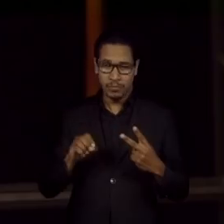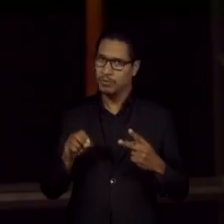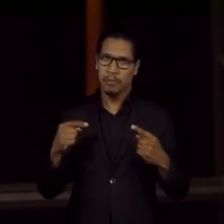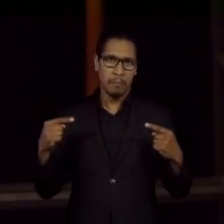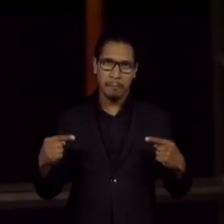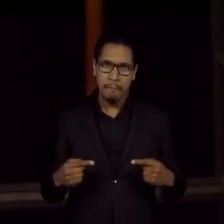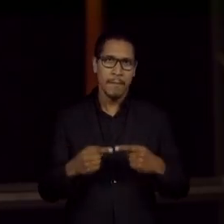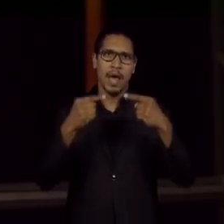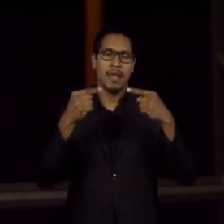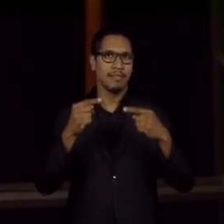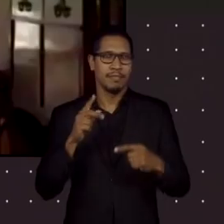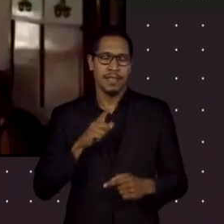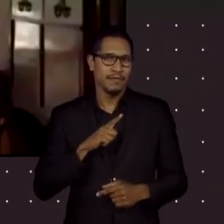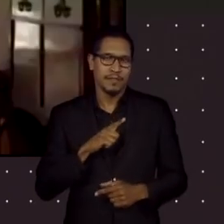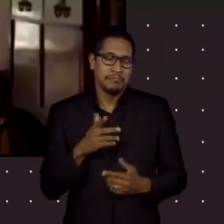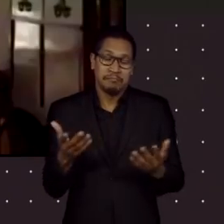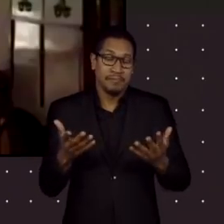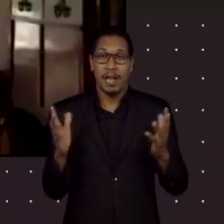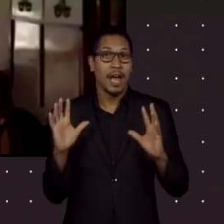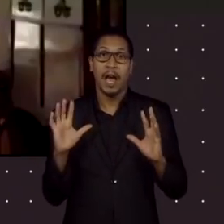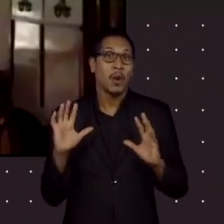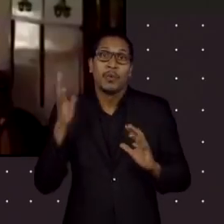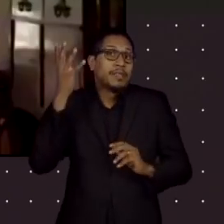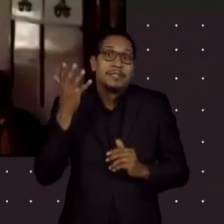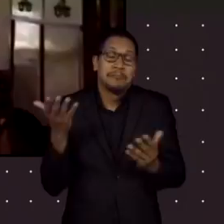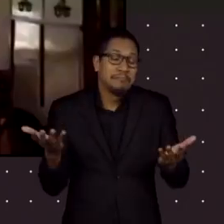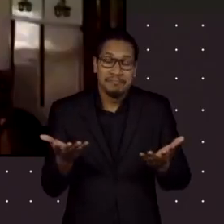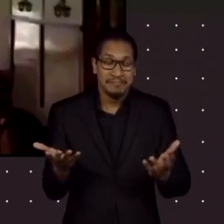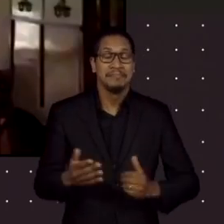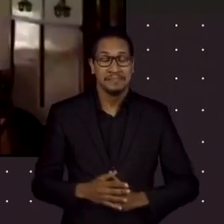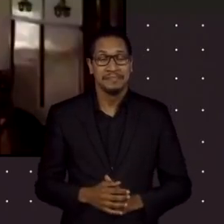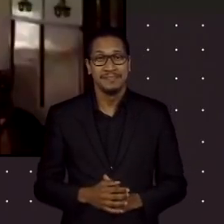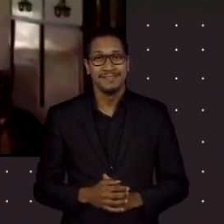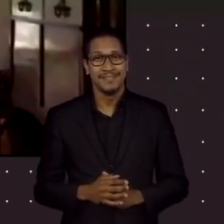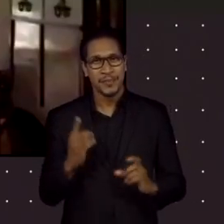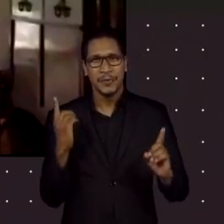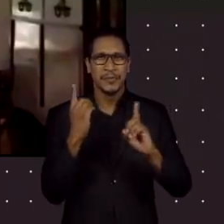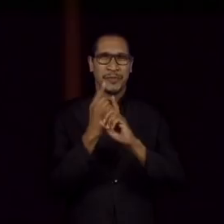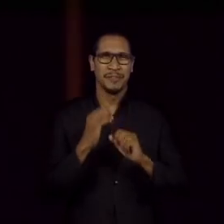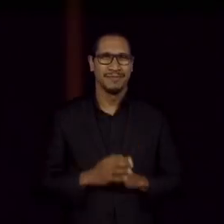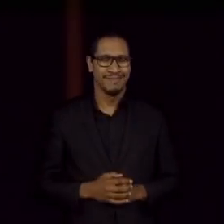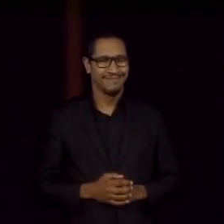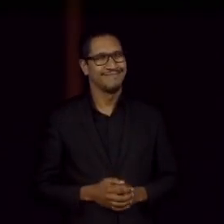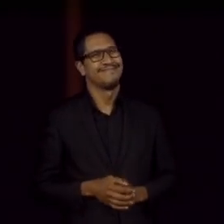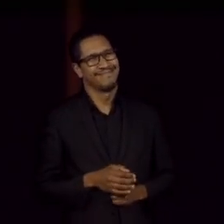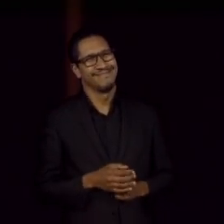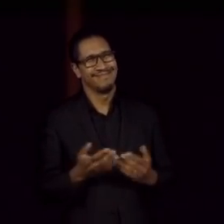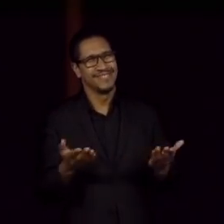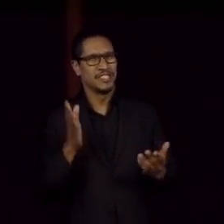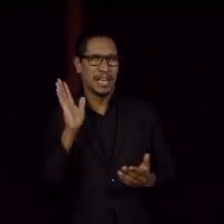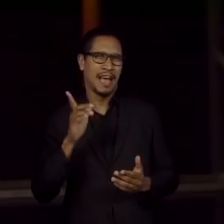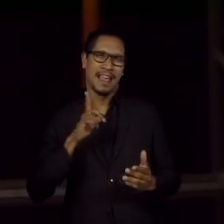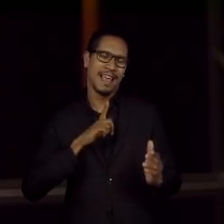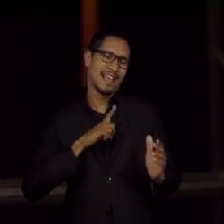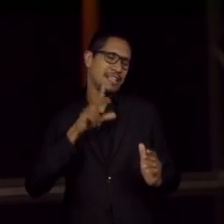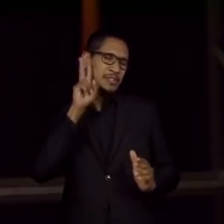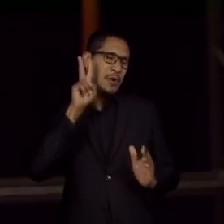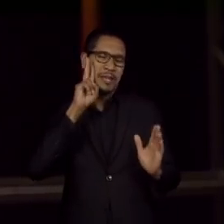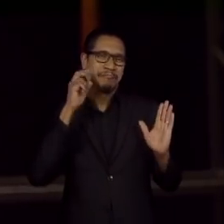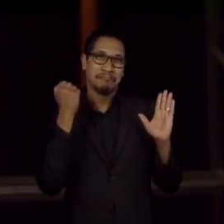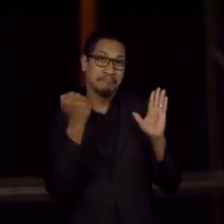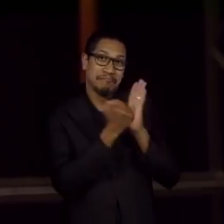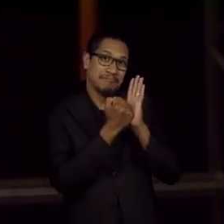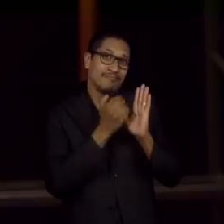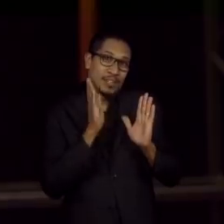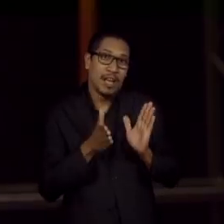do astral, do universo. Nos encontramos. Estava escrito nas estrelas, né? Tá. E